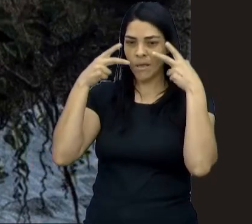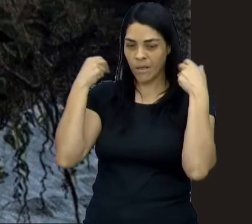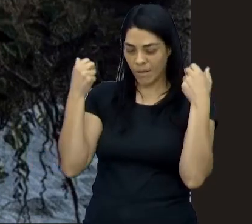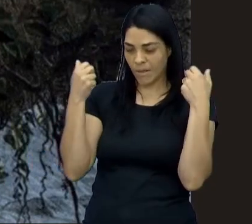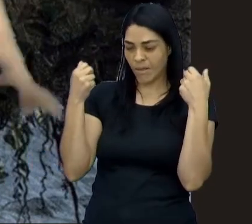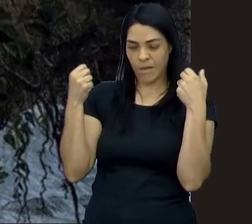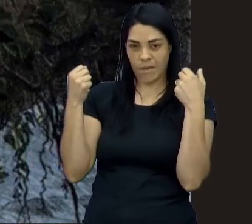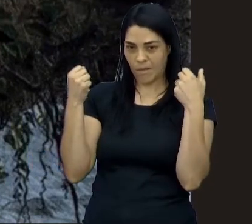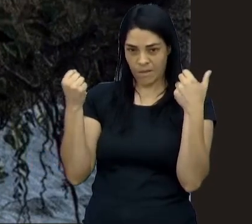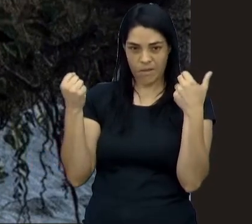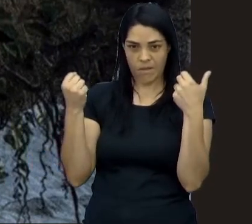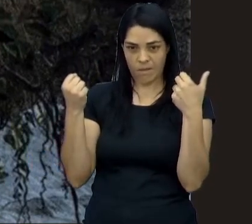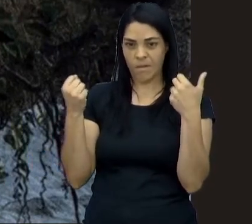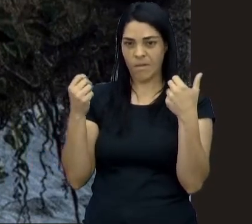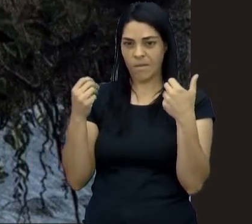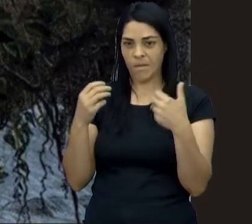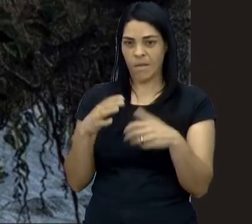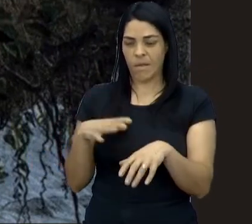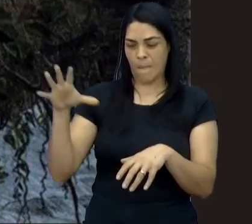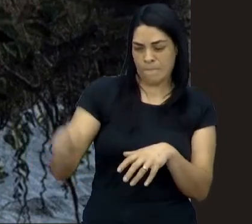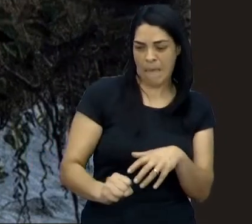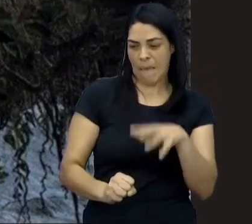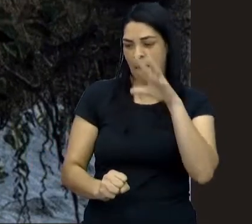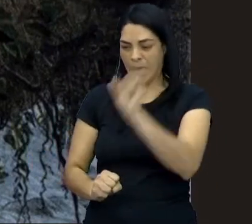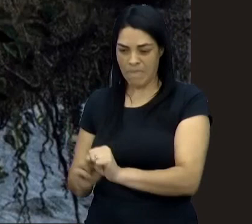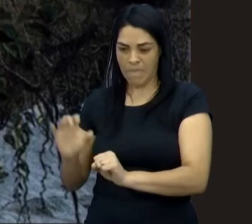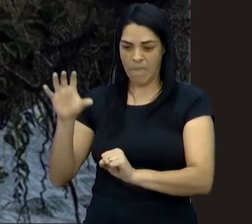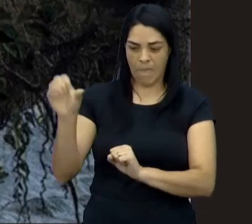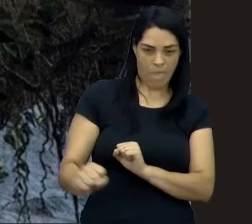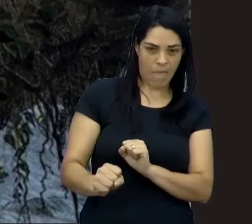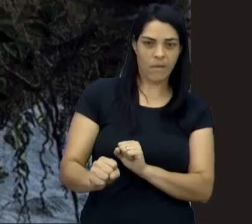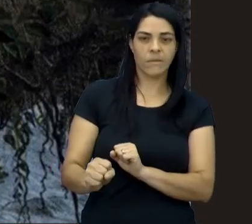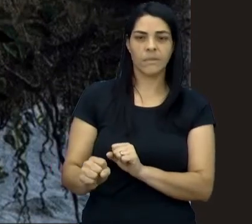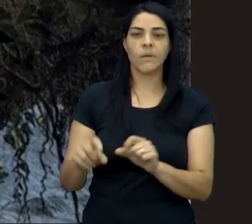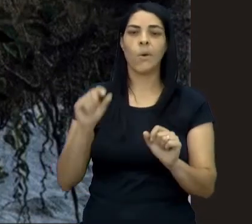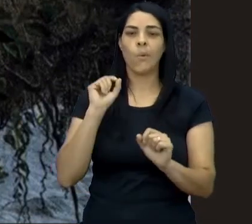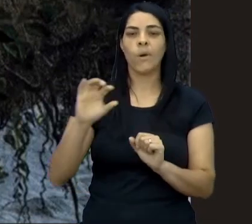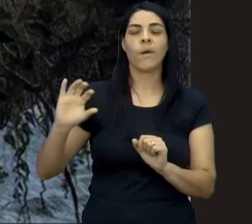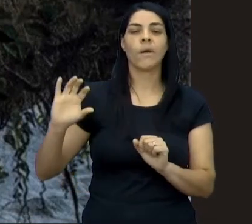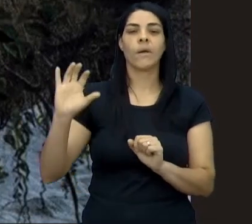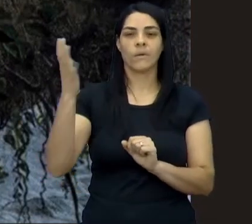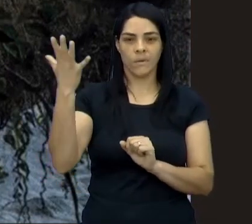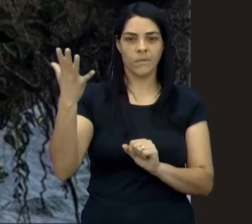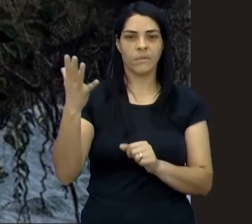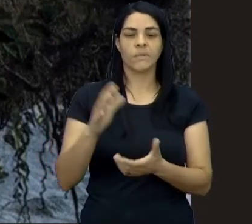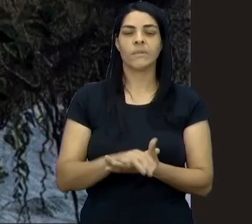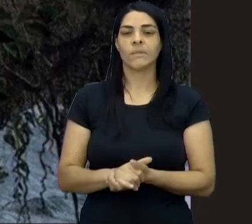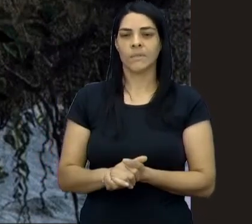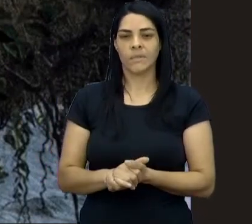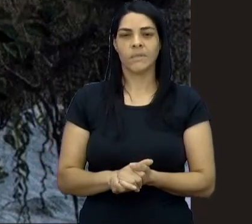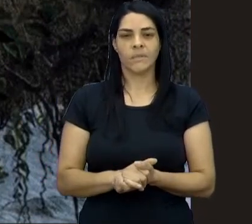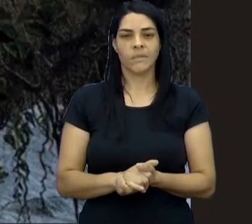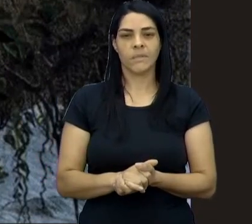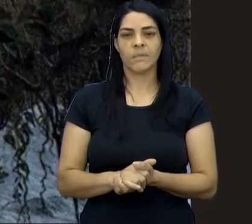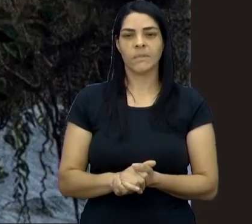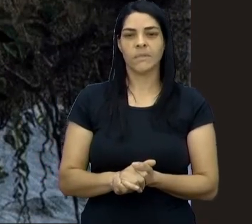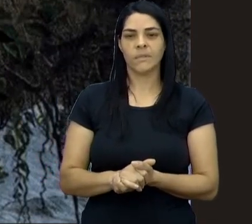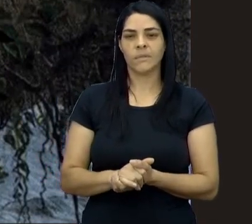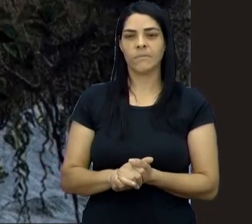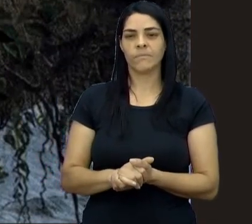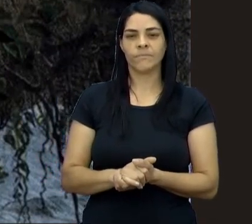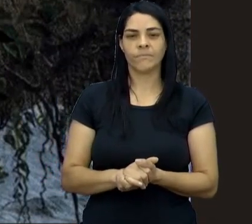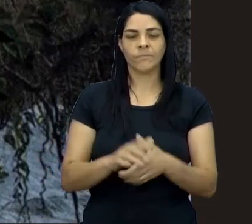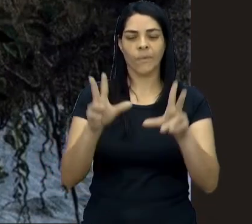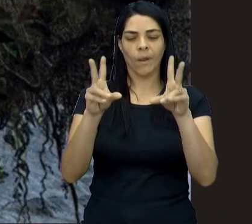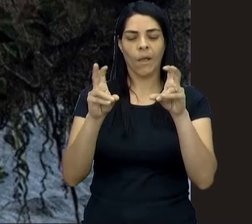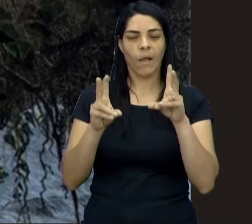a força empurrando goela abaixo né eles estavam aí civilizando Esses povos que na Ótica dos europeus eram